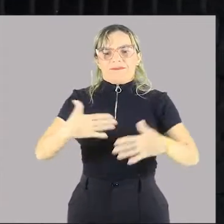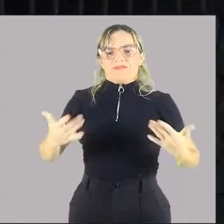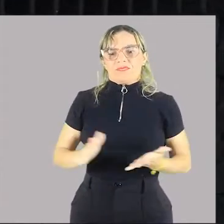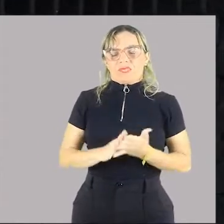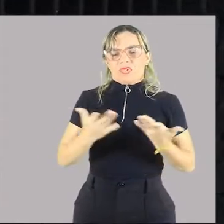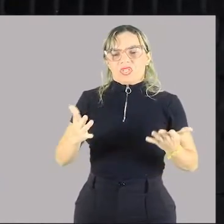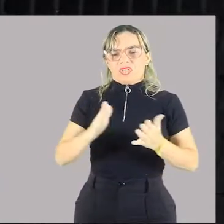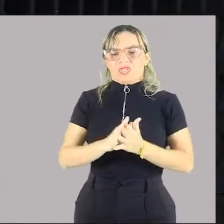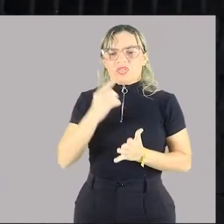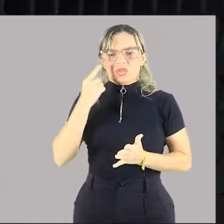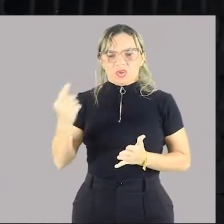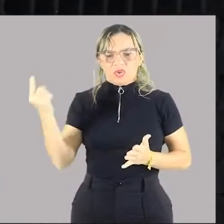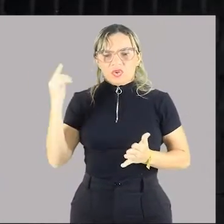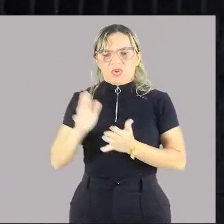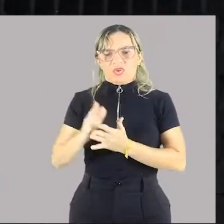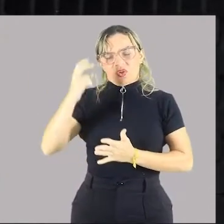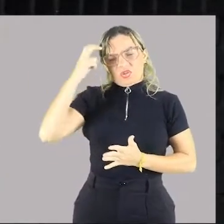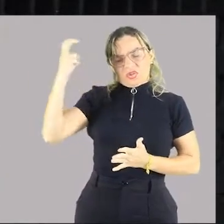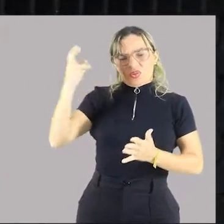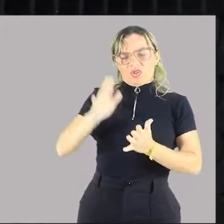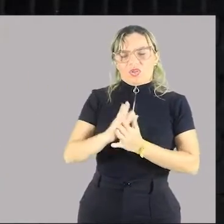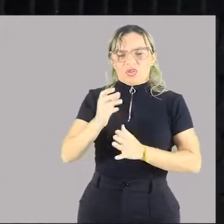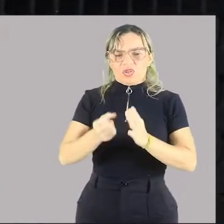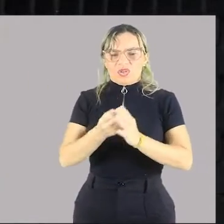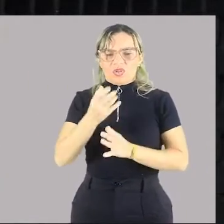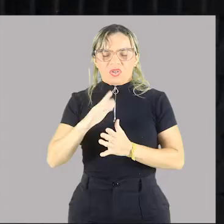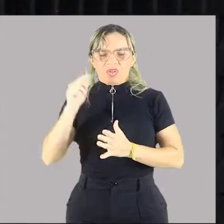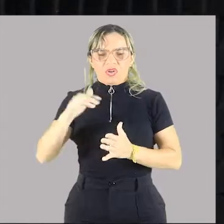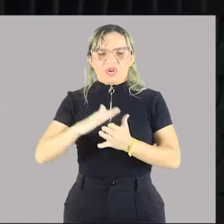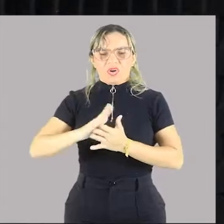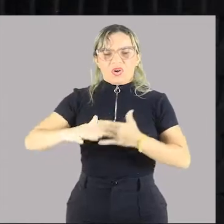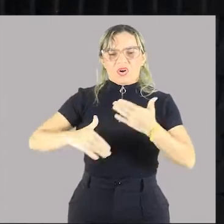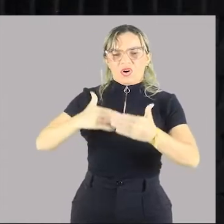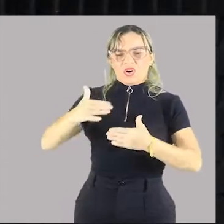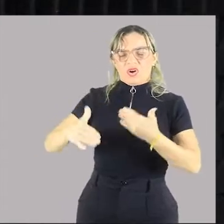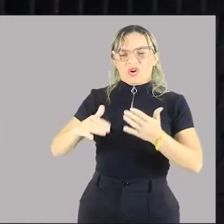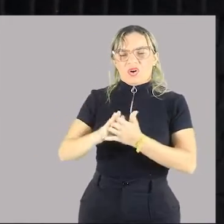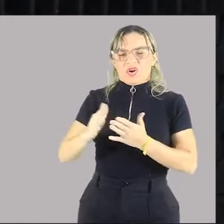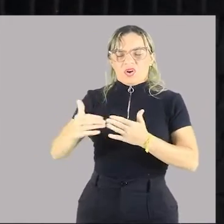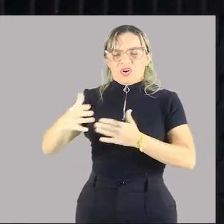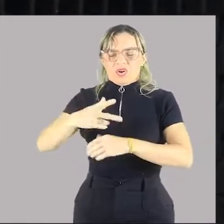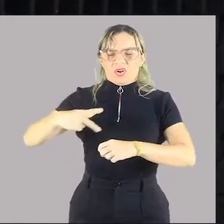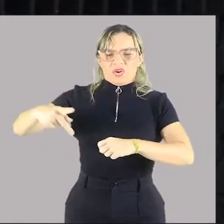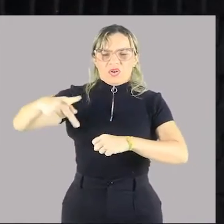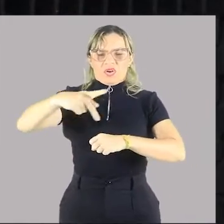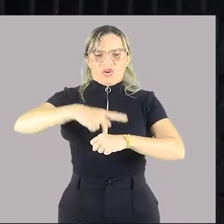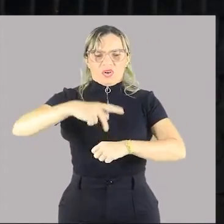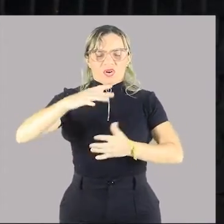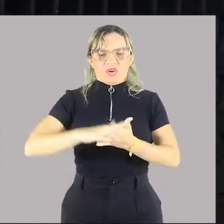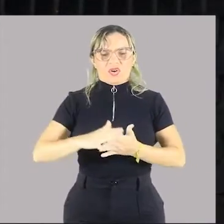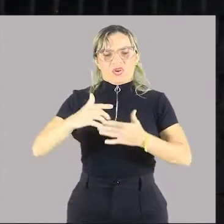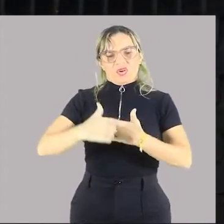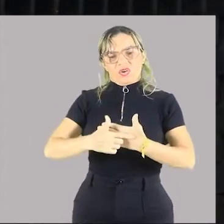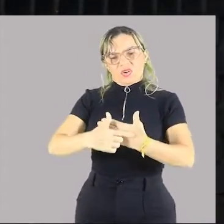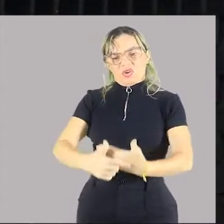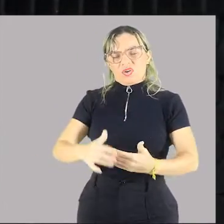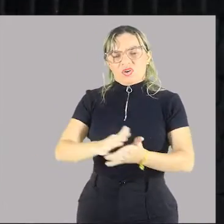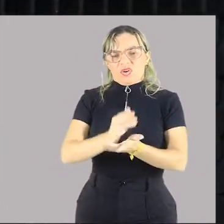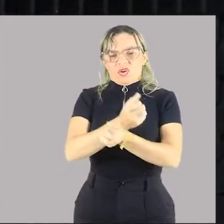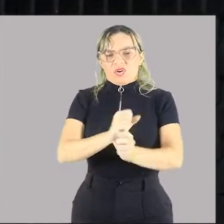Nabuco, que simplesmente criou uma repercussão internacional para a causa abolicionista durante a